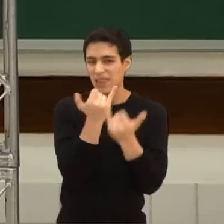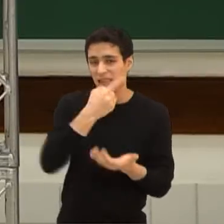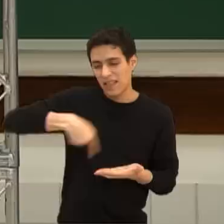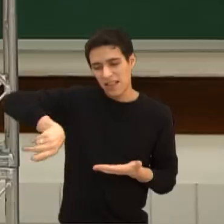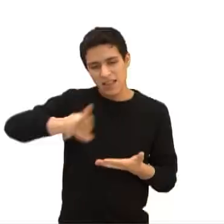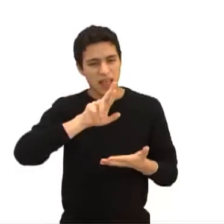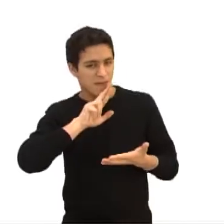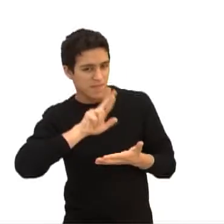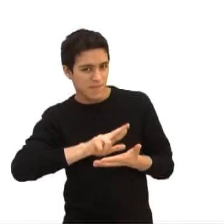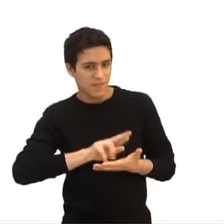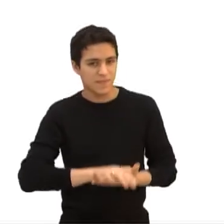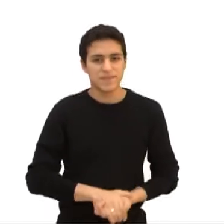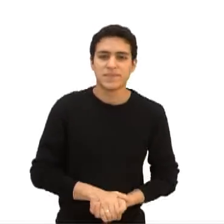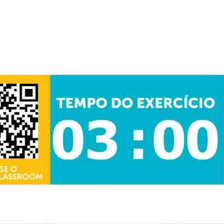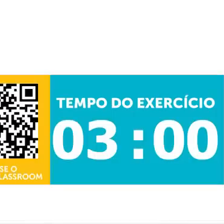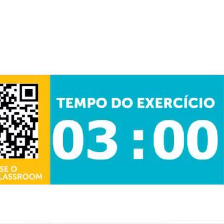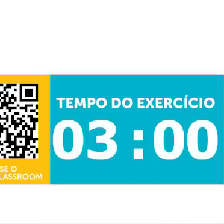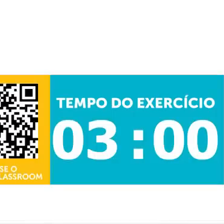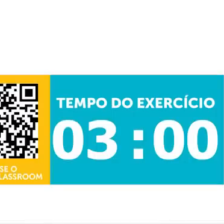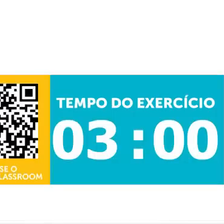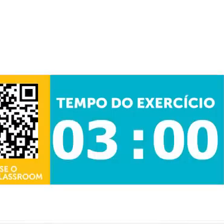responde aí.